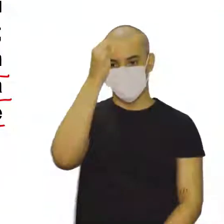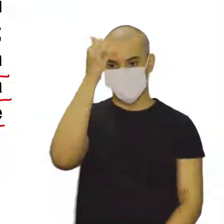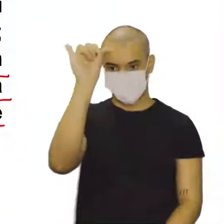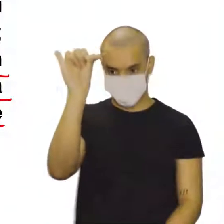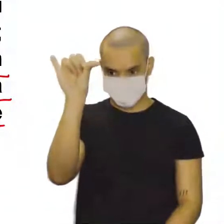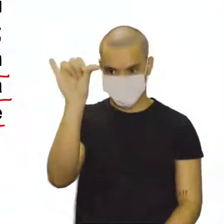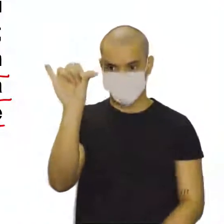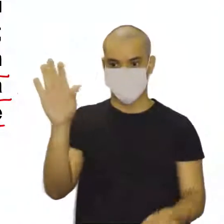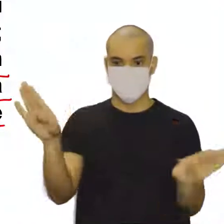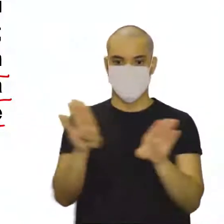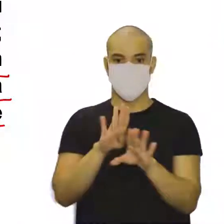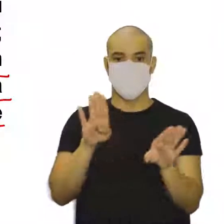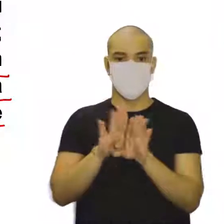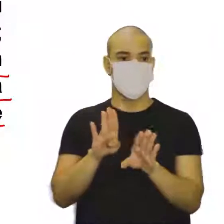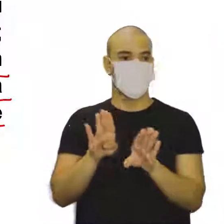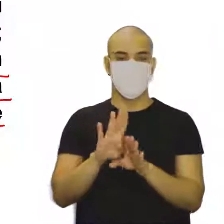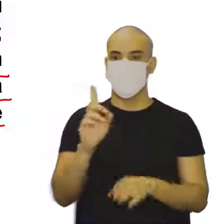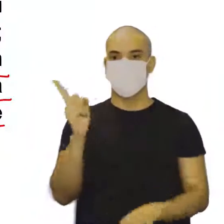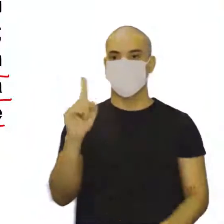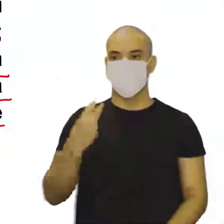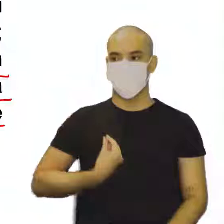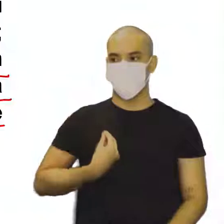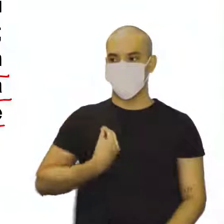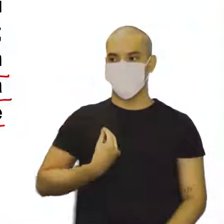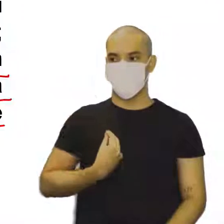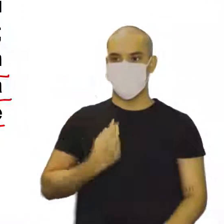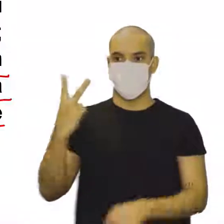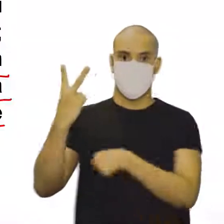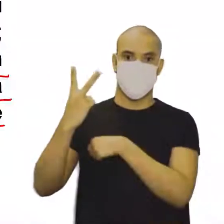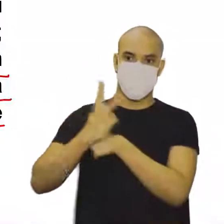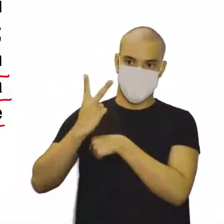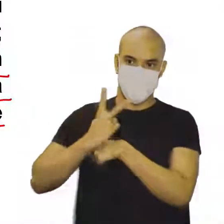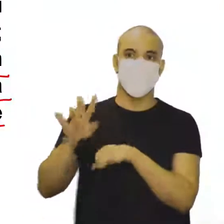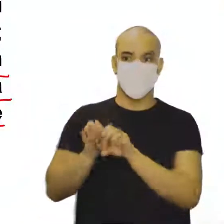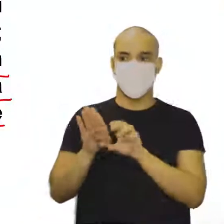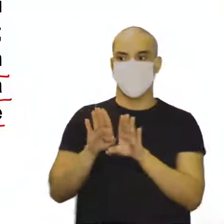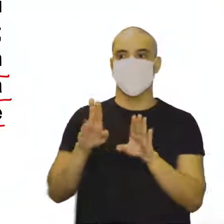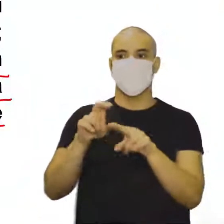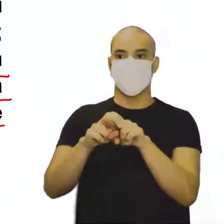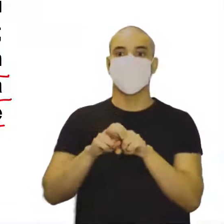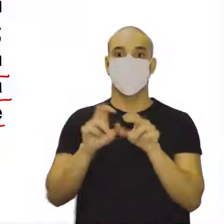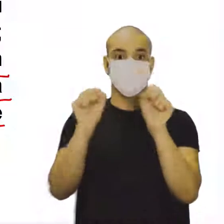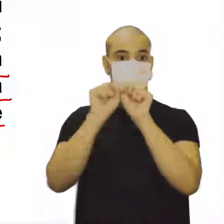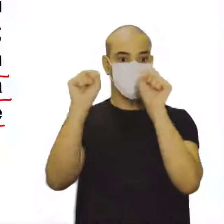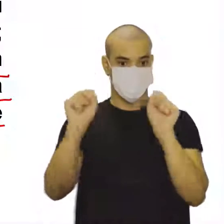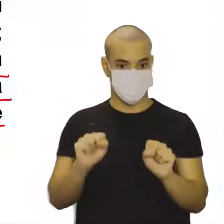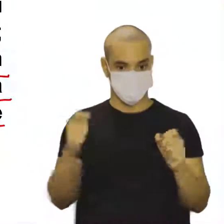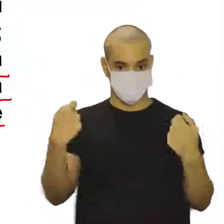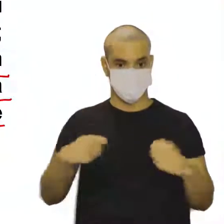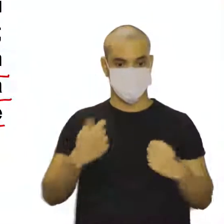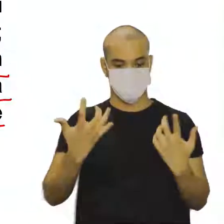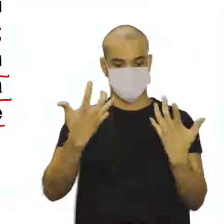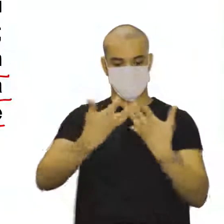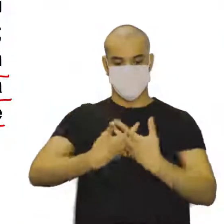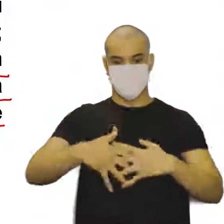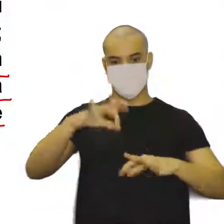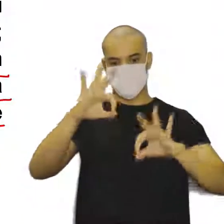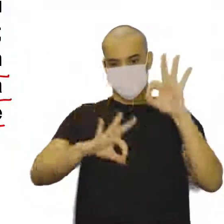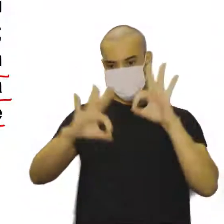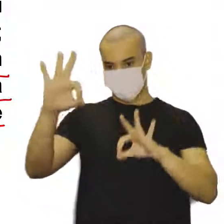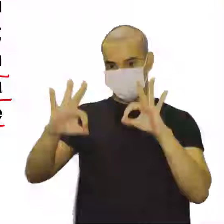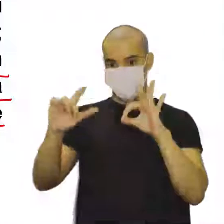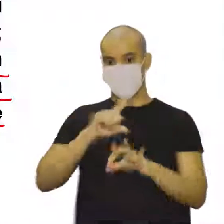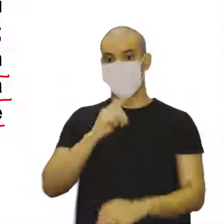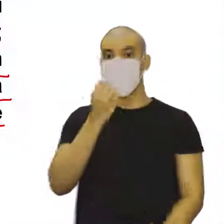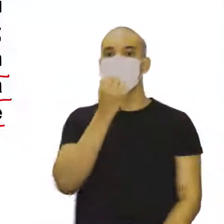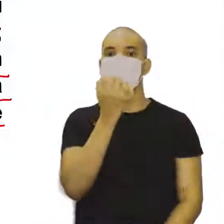o equipamento e também não coloque em risco a vida das pessoas. Então, é por isso que o sistema tem que ser bem montado e tem que ter bons